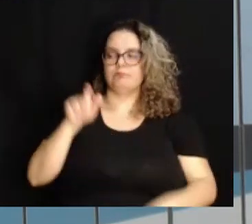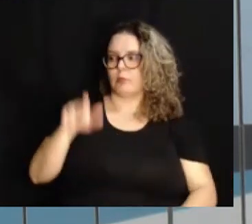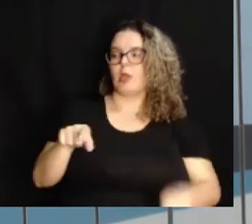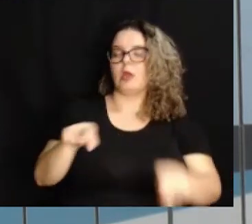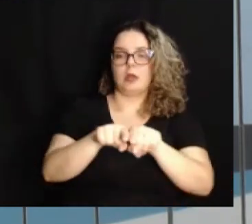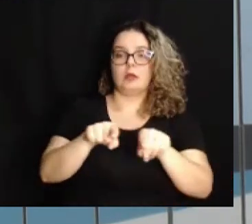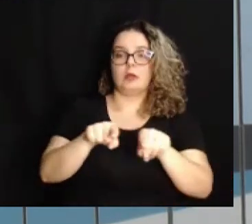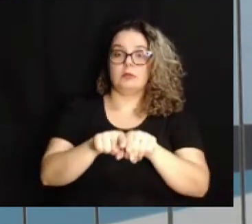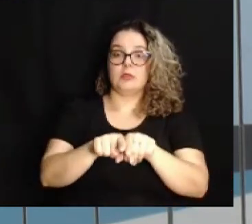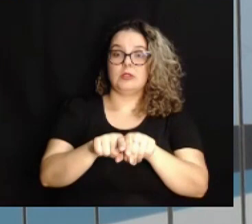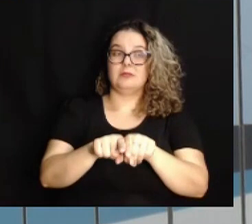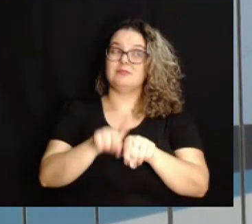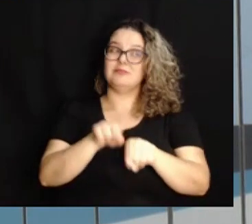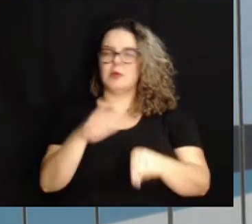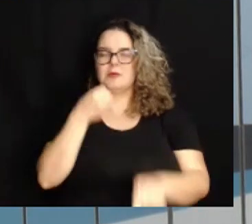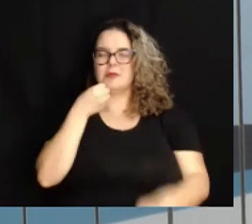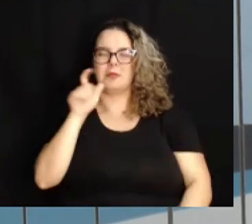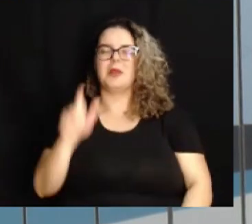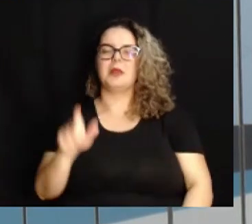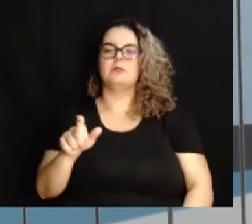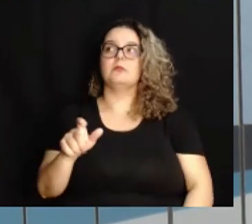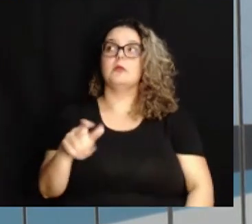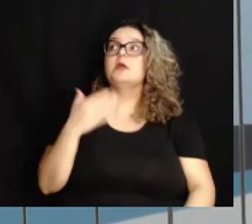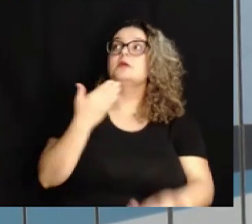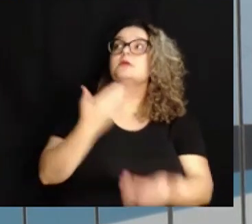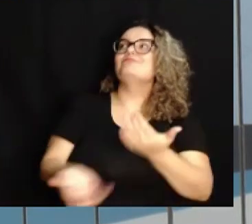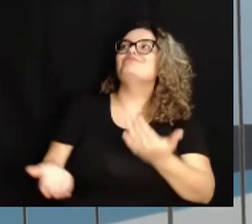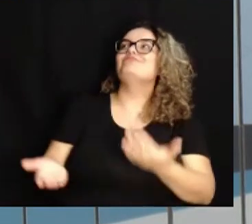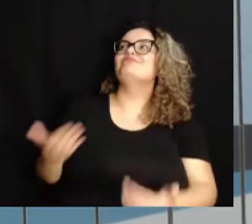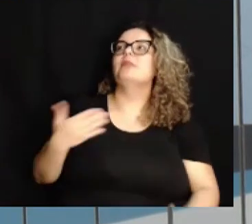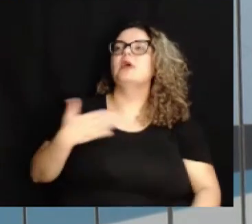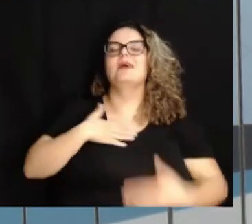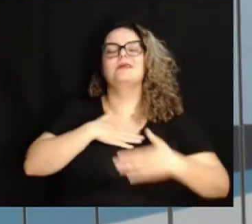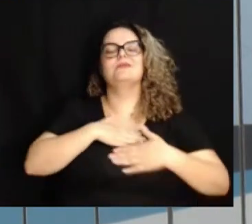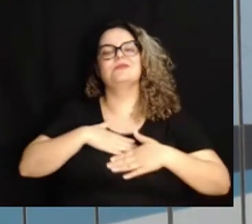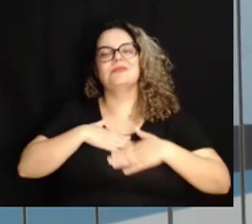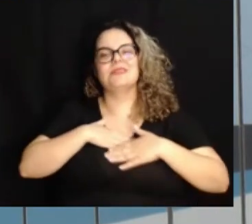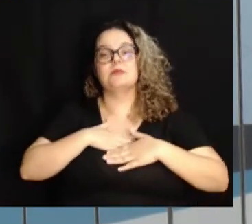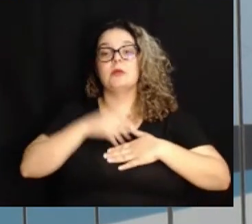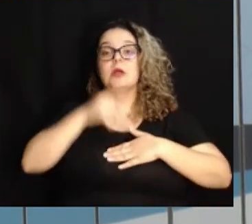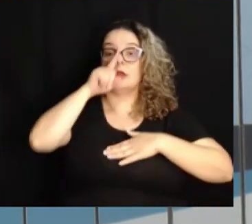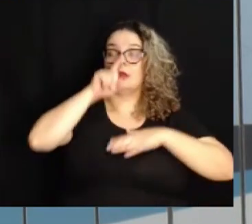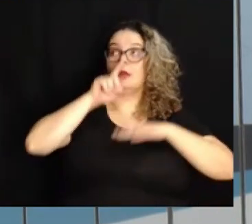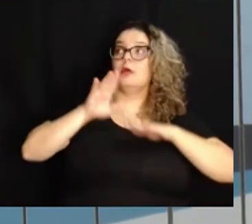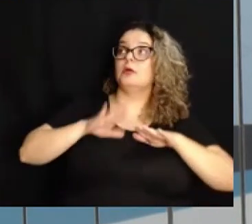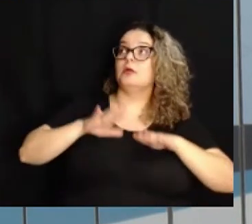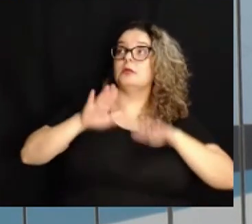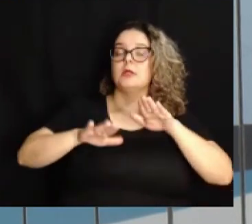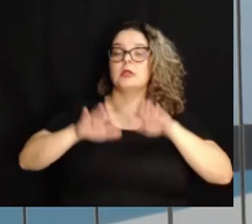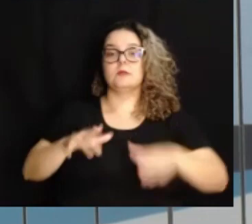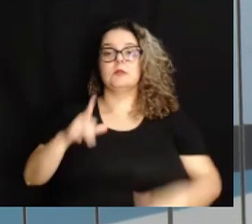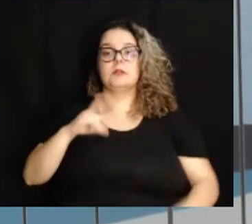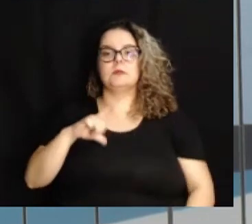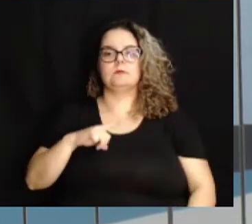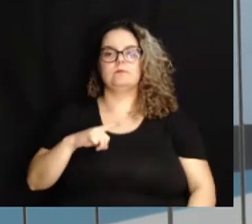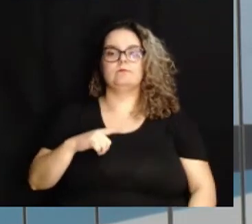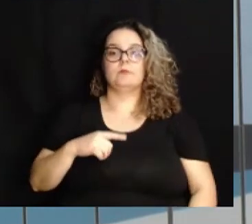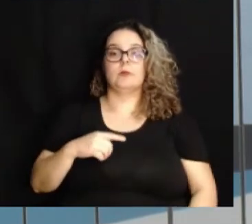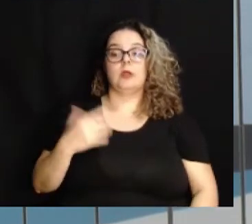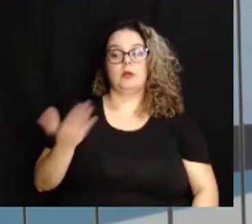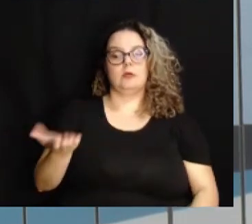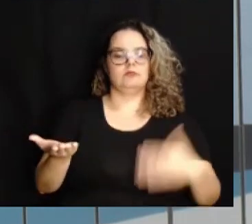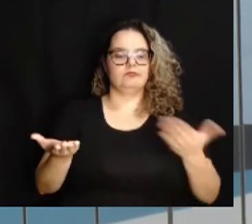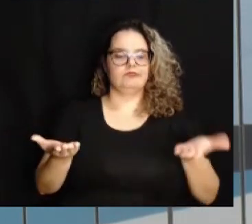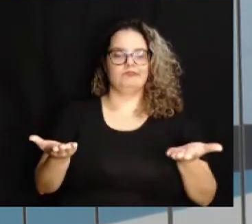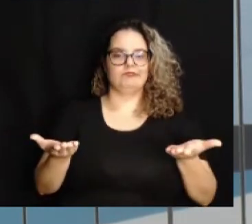por esse entorno perder a graça. Mas é importante nós tomarmos cuidado, porque muitas vezes tem esses dois extremos. A pessoa que ela tá naquele sofrimento,